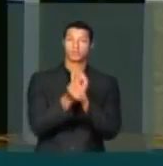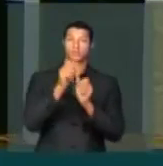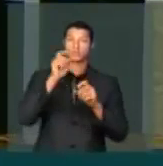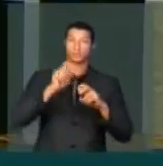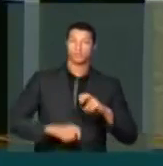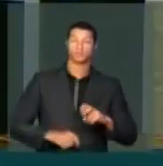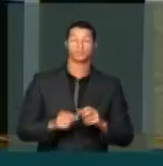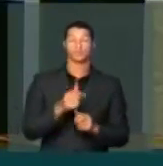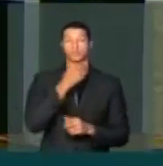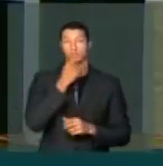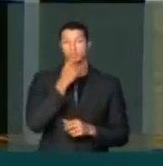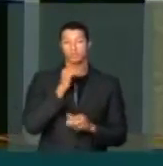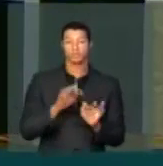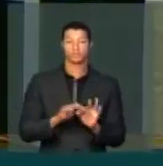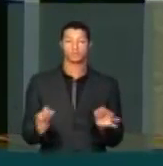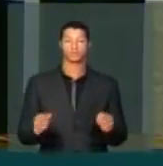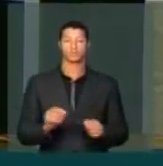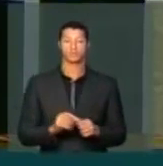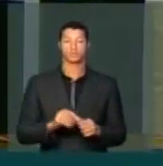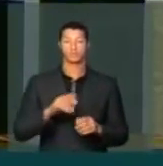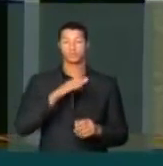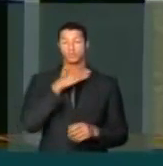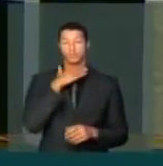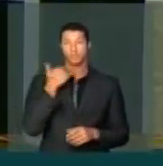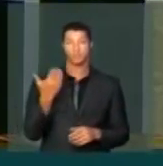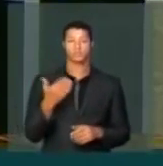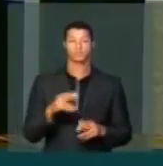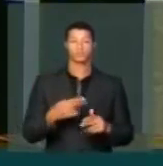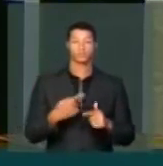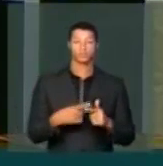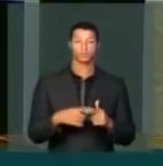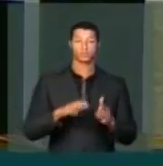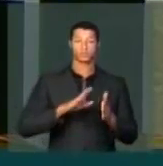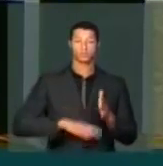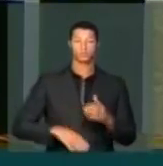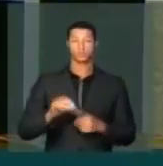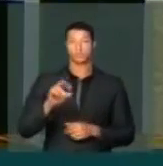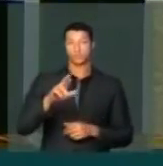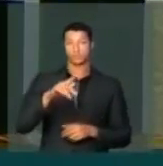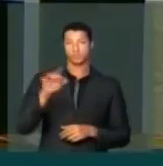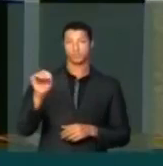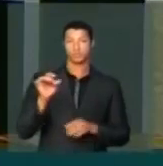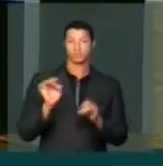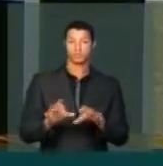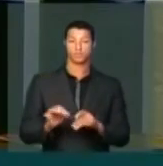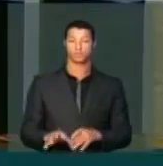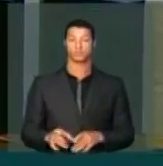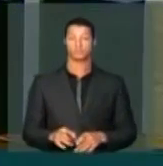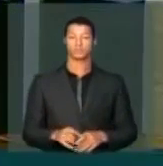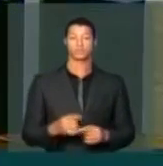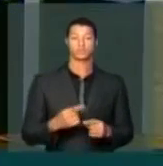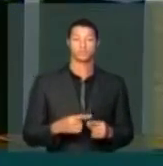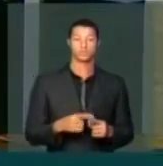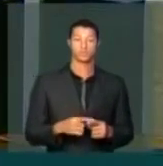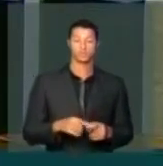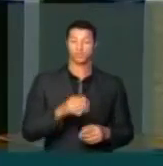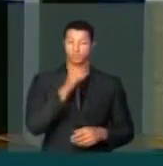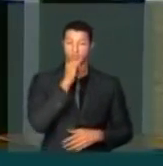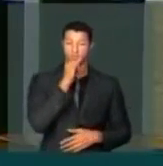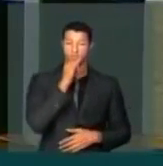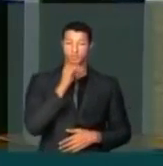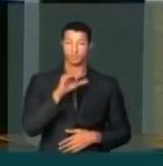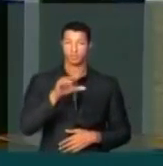sexuais, homens simplesmente executados ou mortos para a retirada de órgãos que serão vendidos, porque são, por